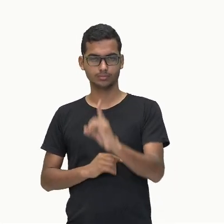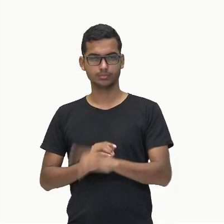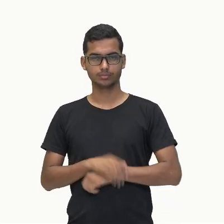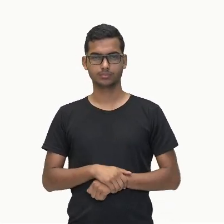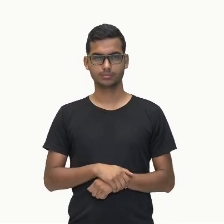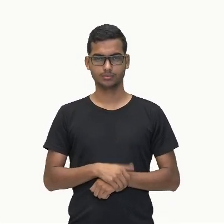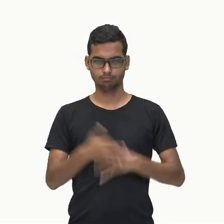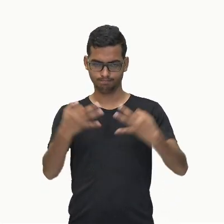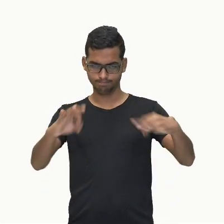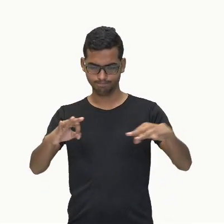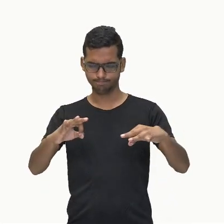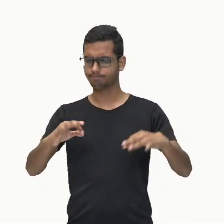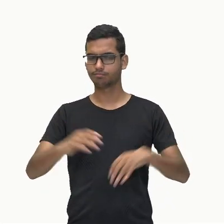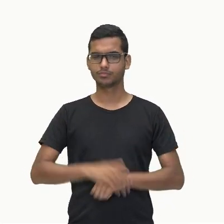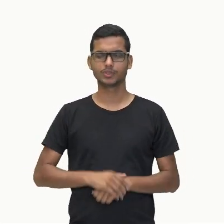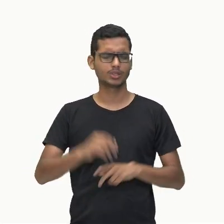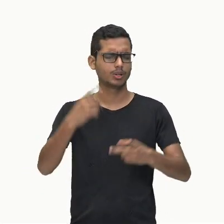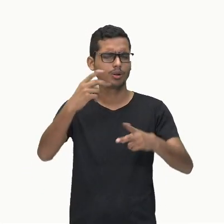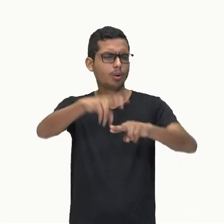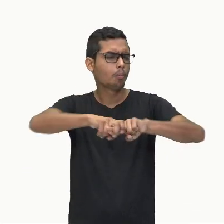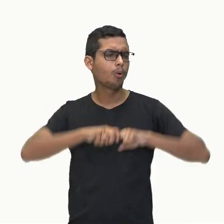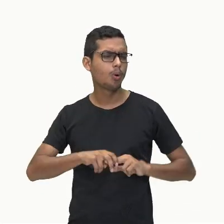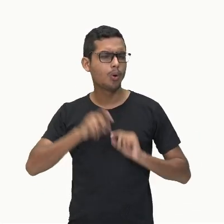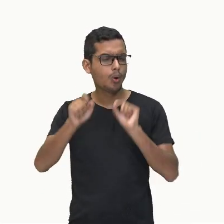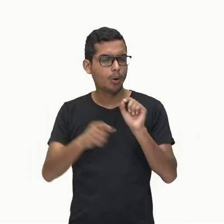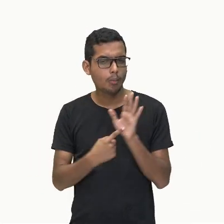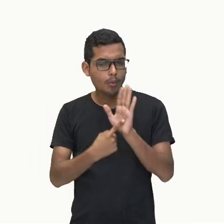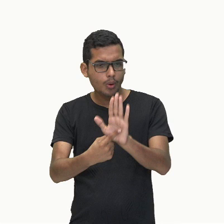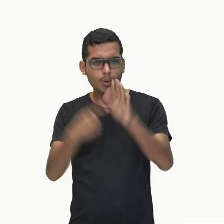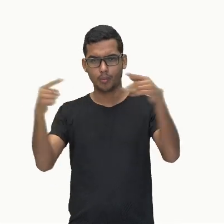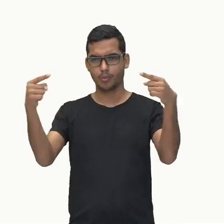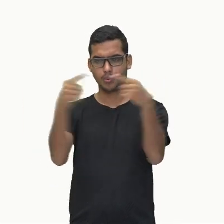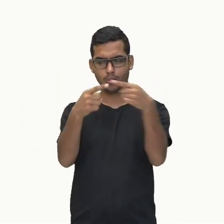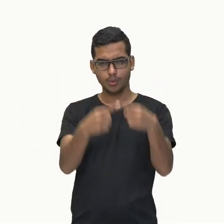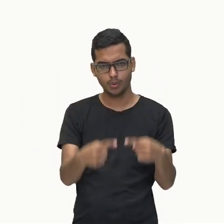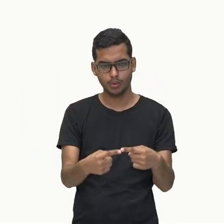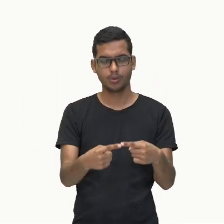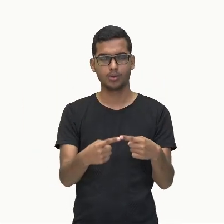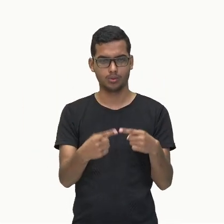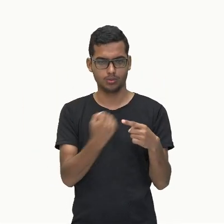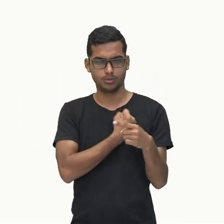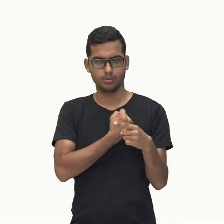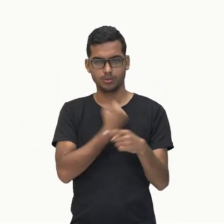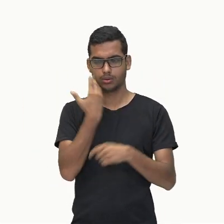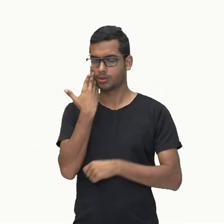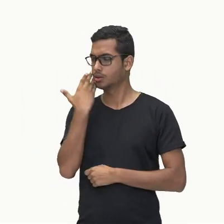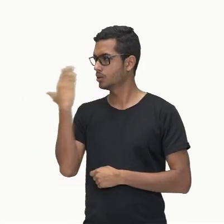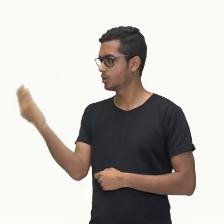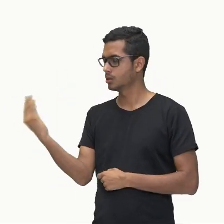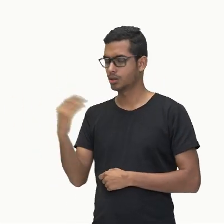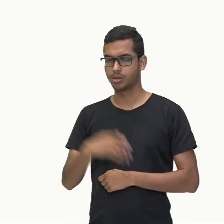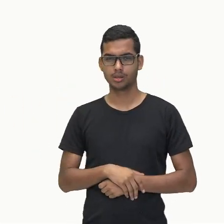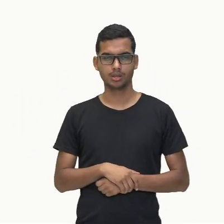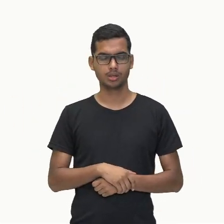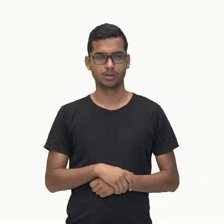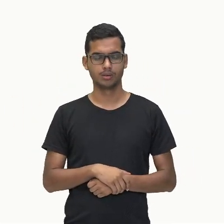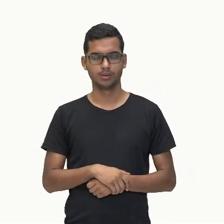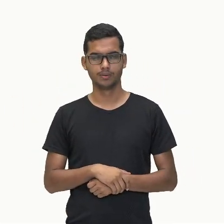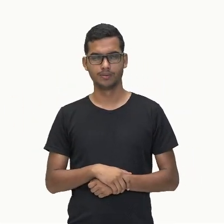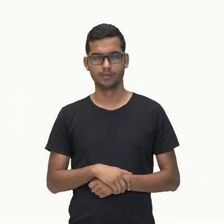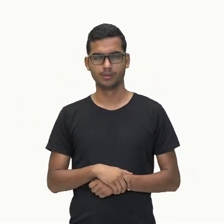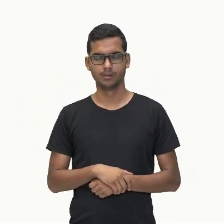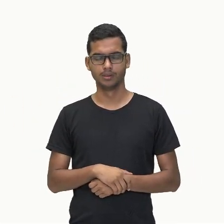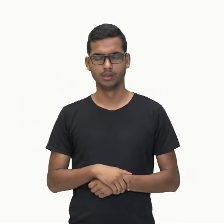Porque eles apresentam essa correspondência aqui dos elementos do conjunto